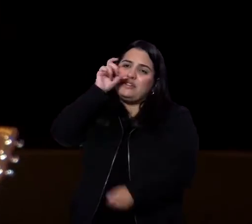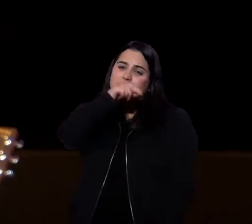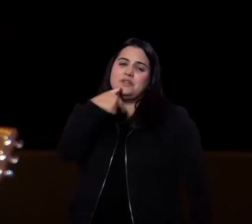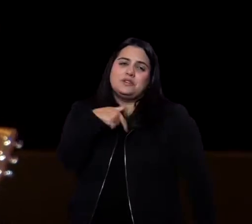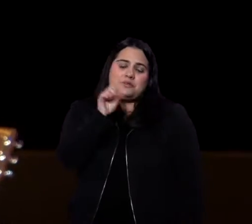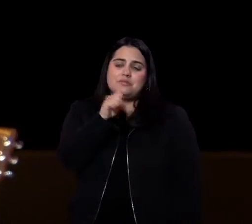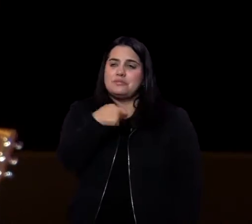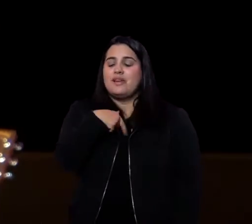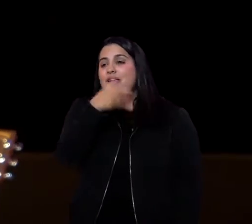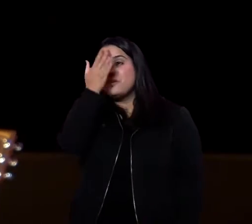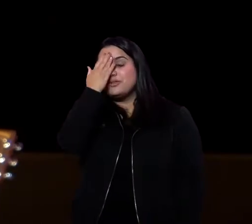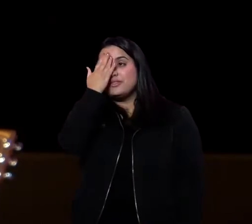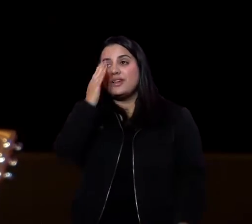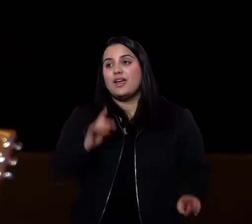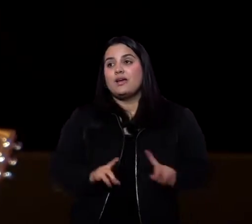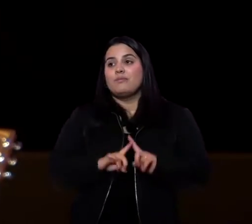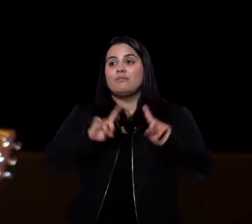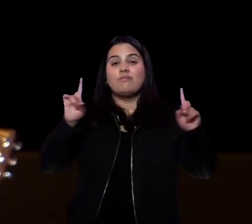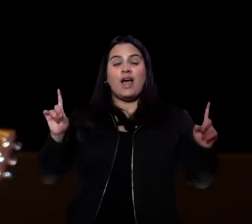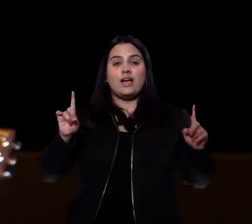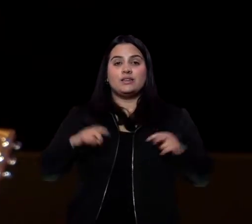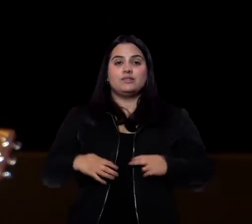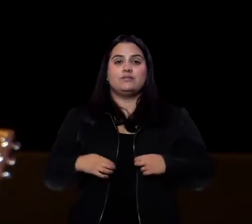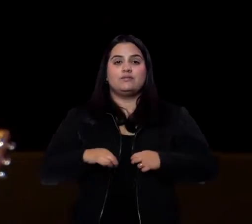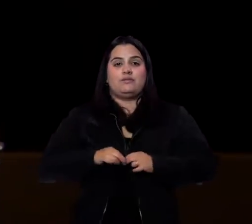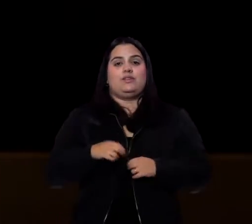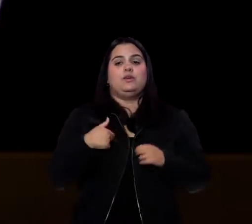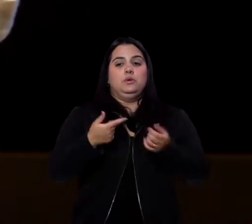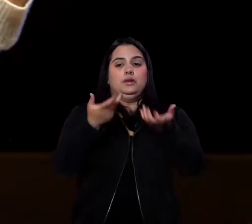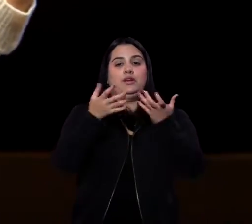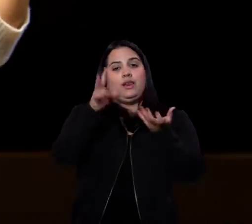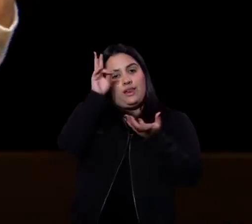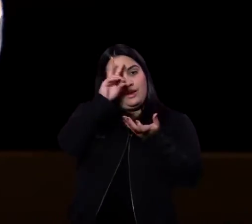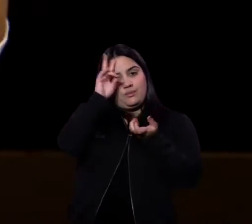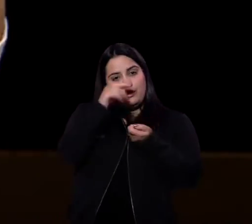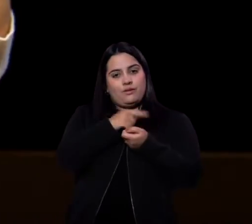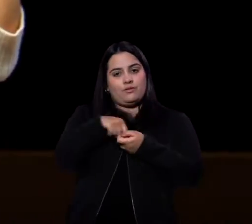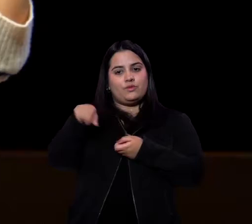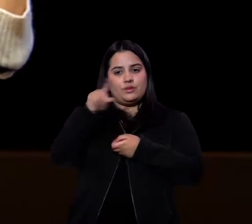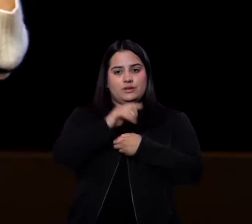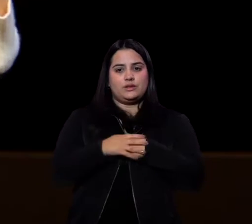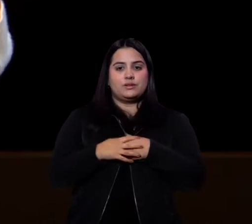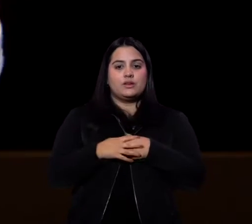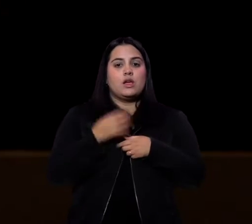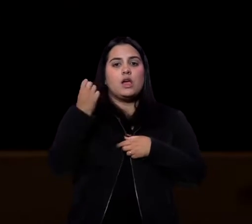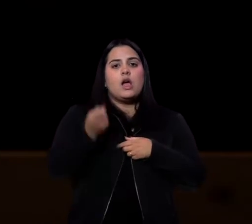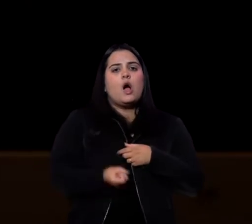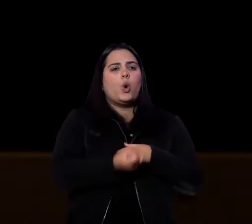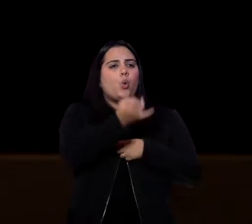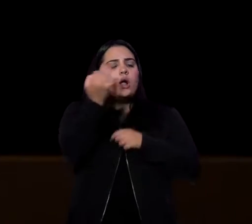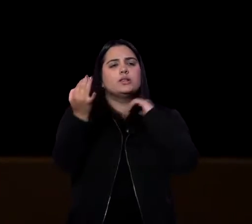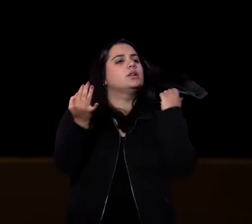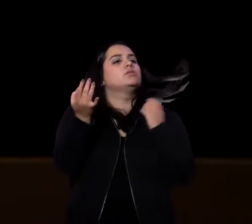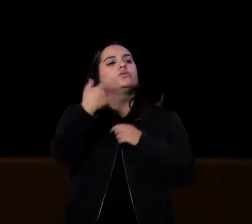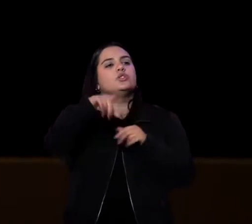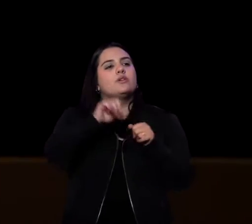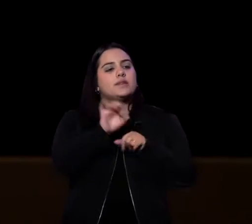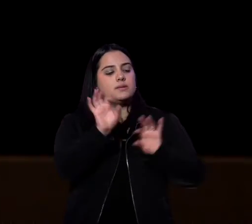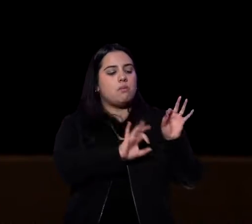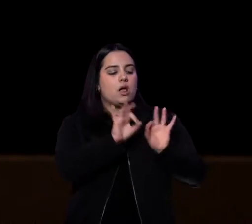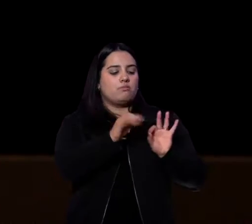mesmo. Mas eu queria lembrar você de uma coisa. Quantas vezes você já fez planos que